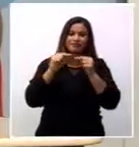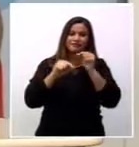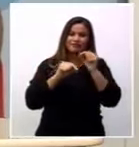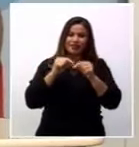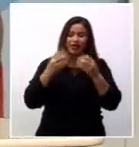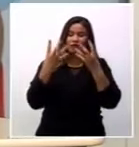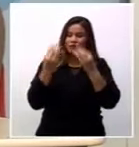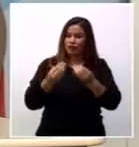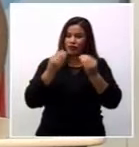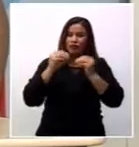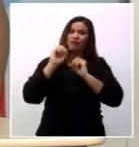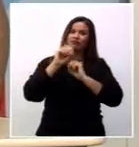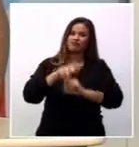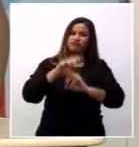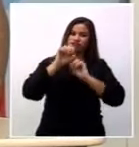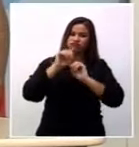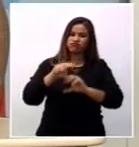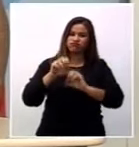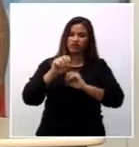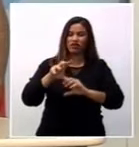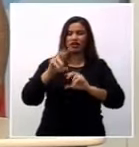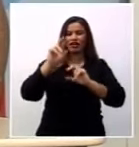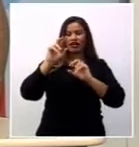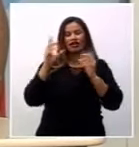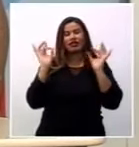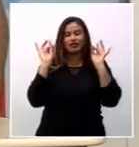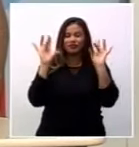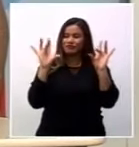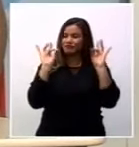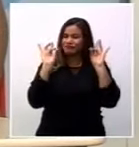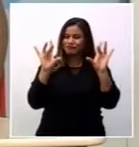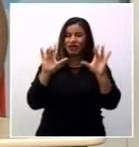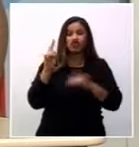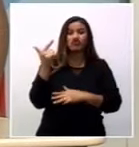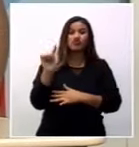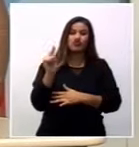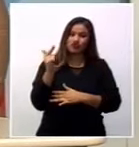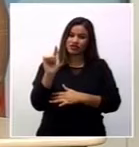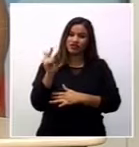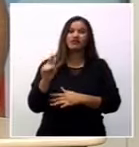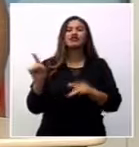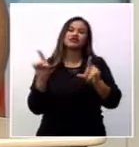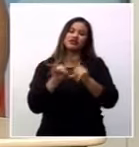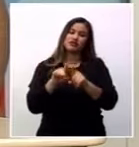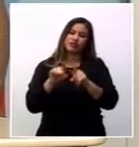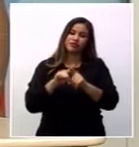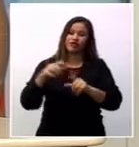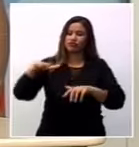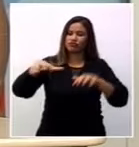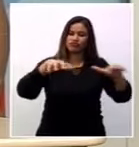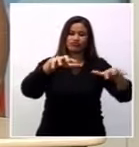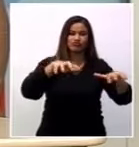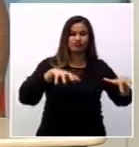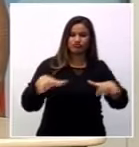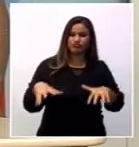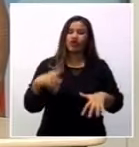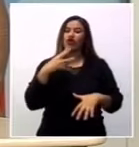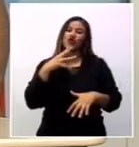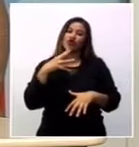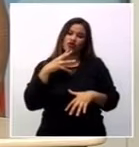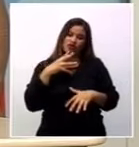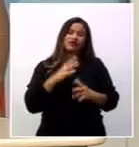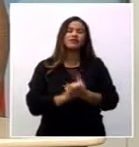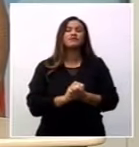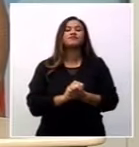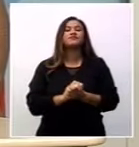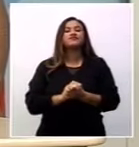muitas aulas, né? É um tema muito especial para a geografia e para outras áreas do conhecimento, né? Então, a